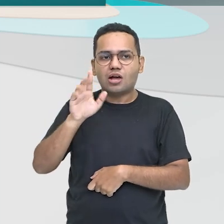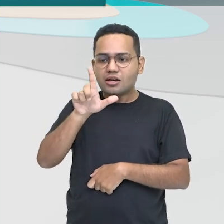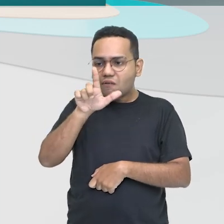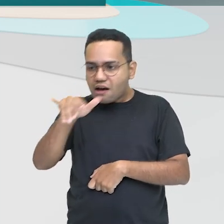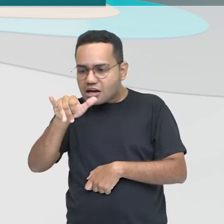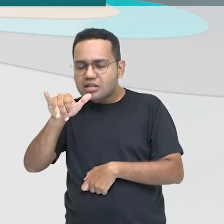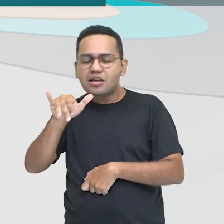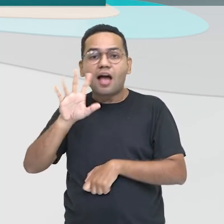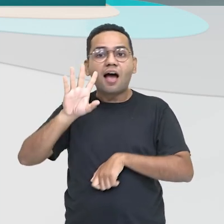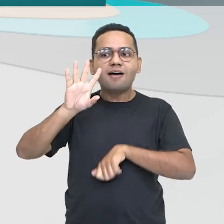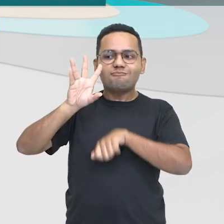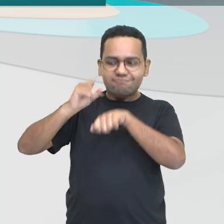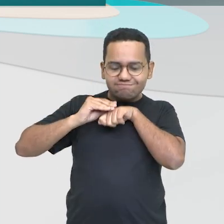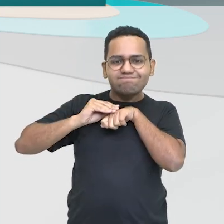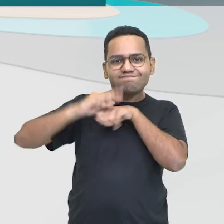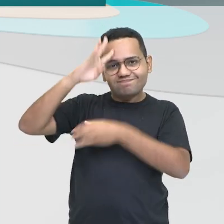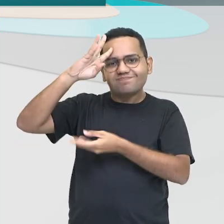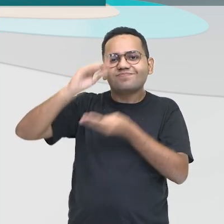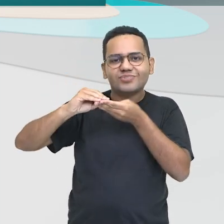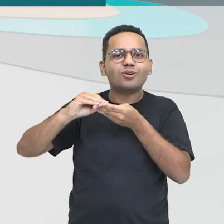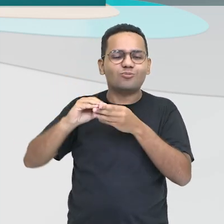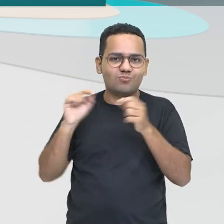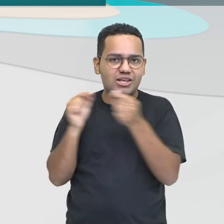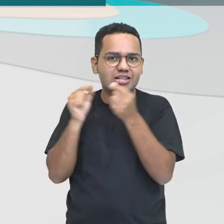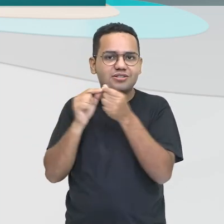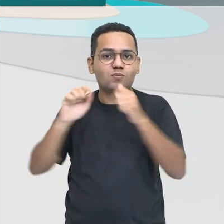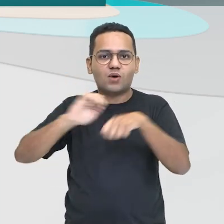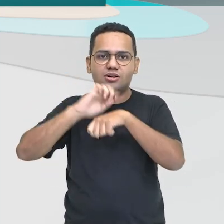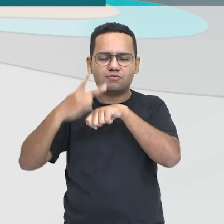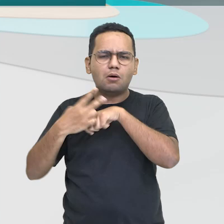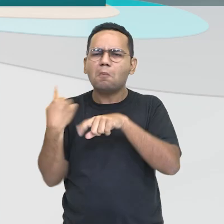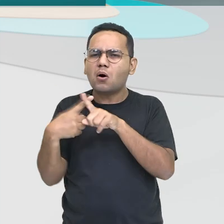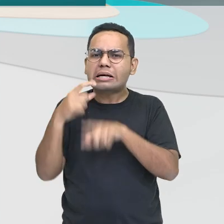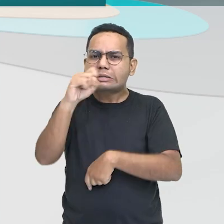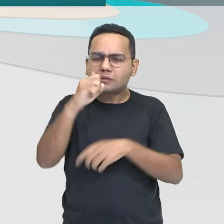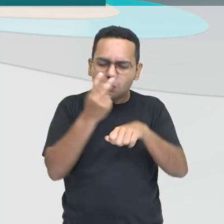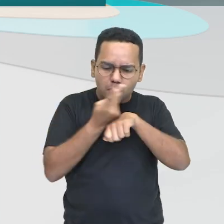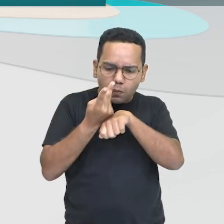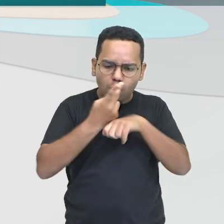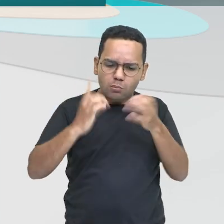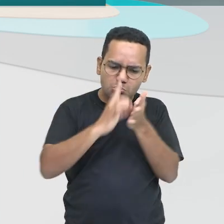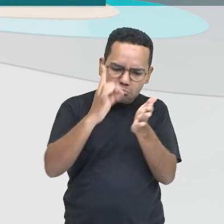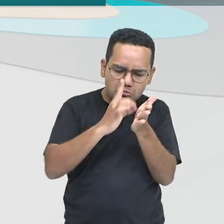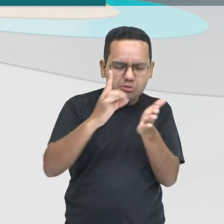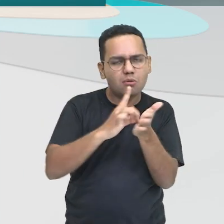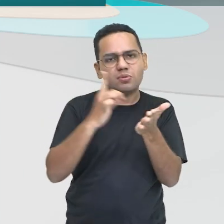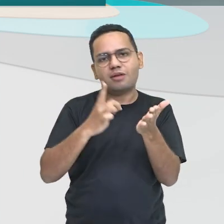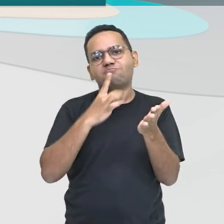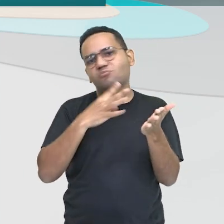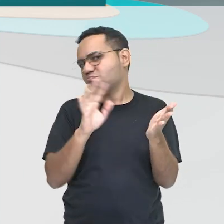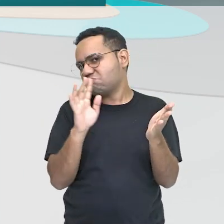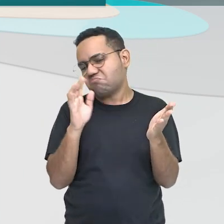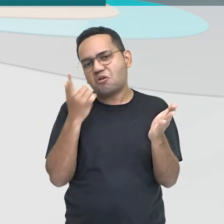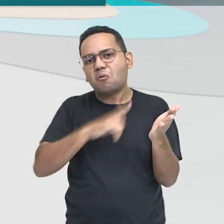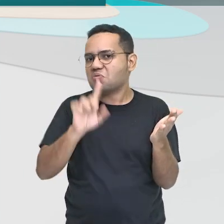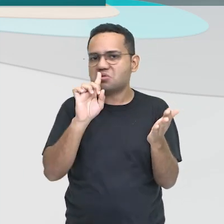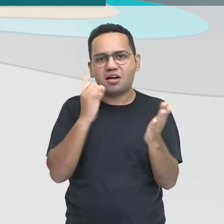precisa procurar no dicionário, até porque há uma chance de ele não estar presente, de ele não estar sendo contemplado lá dentro. Tá certo, gente?